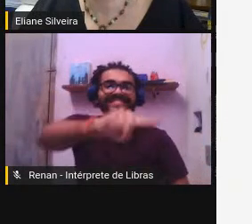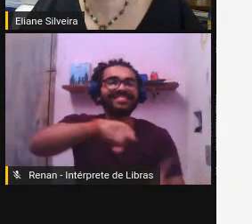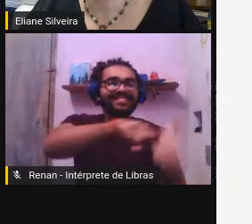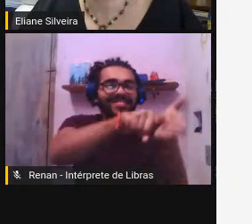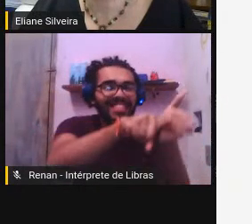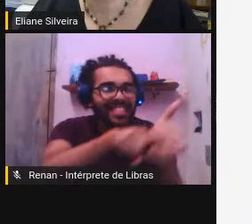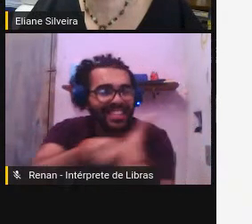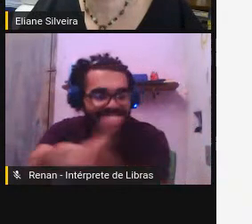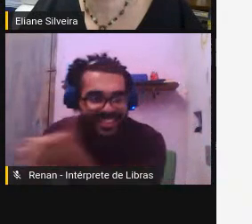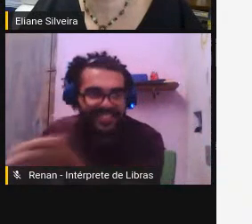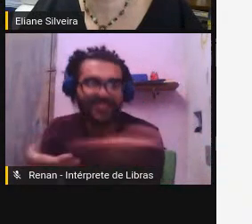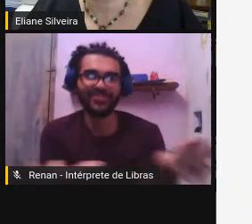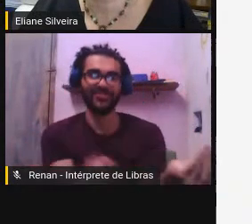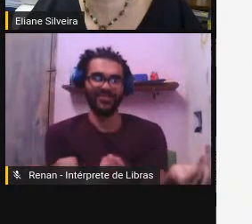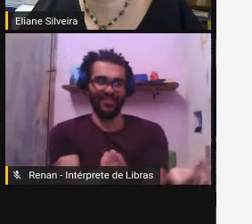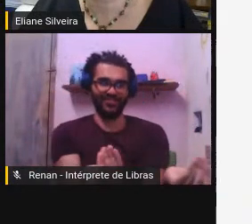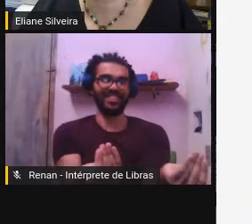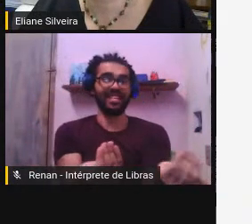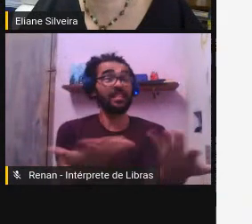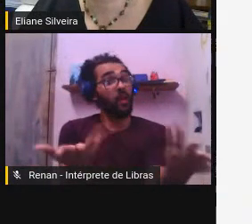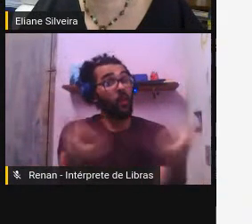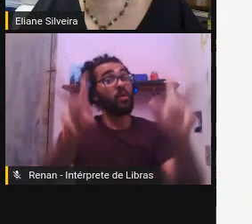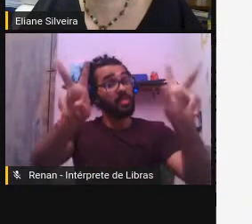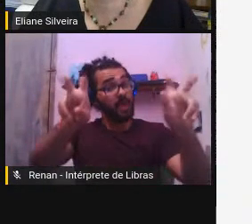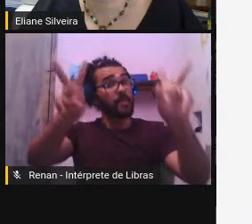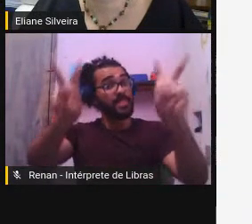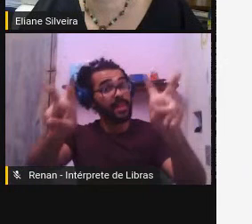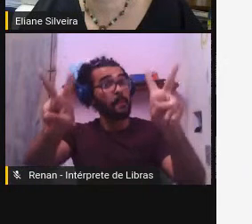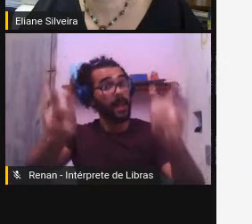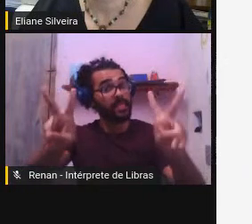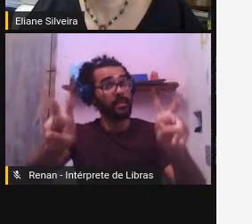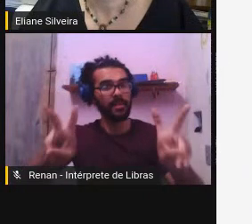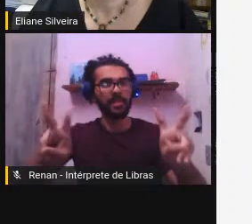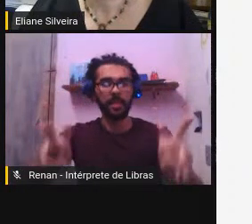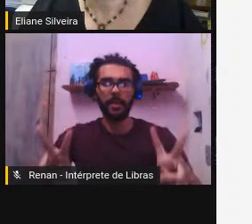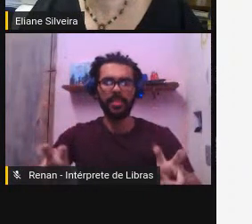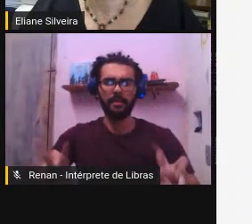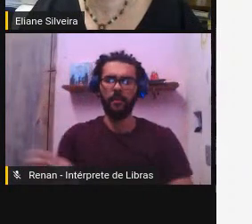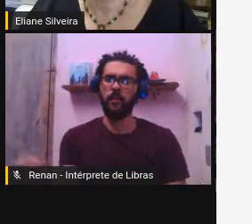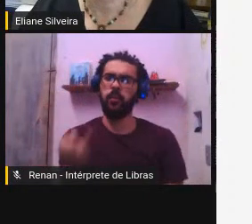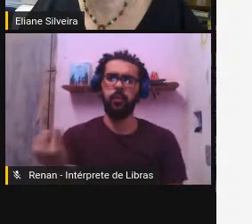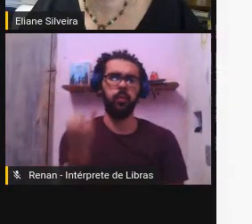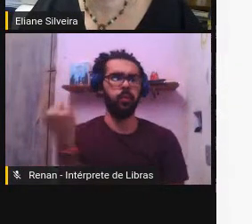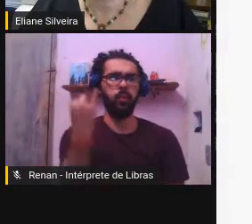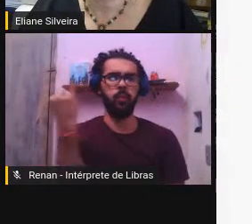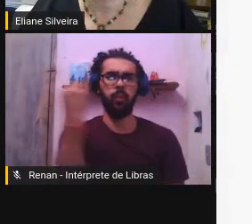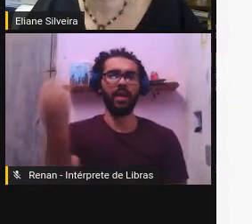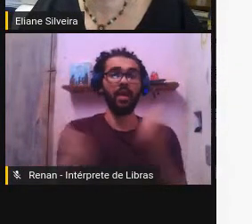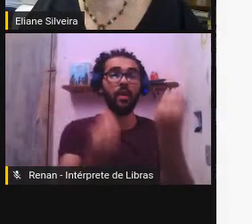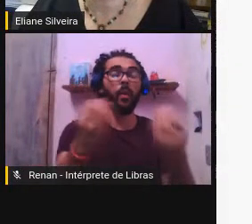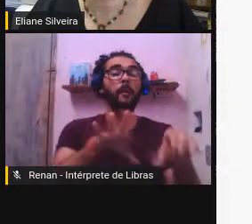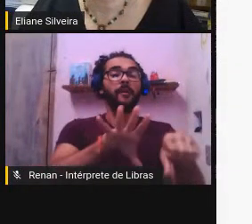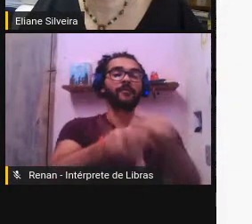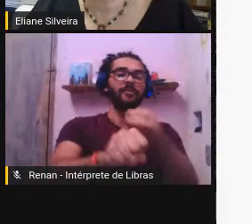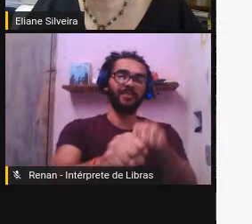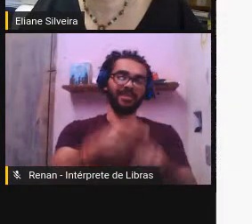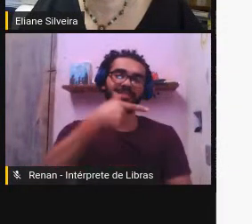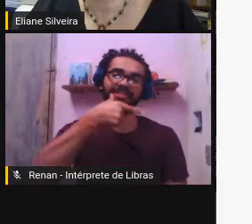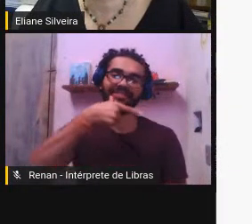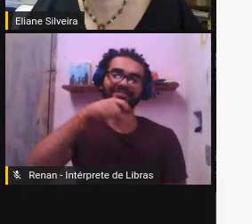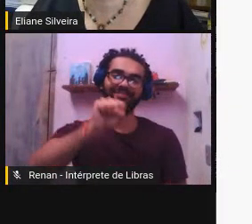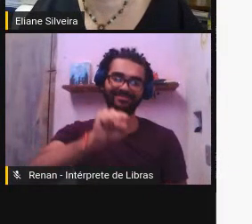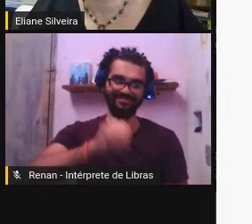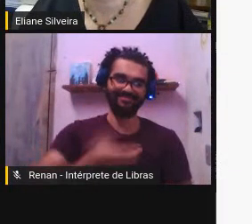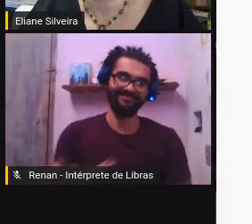são questões bastante laterais nas discussões sobre a formação do linguista. Sossir anuncia esse manuscrito em uma carta Stryber.